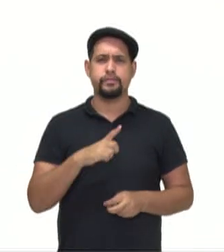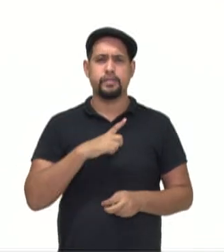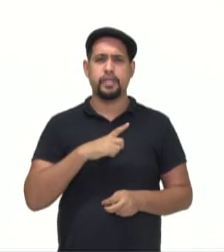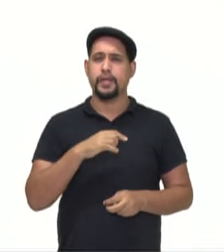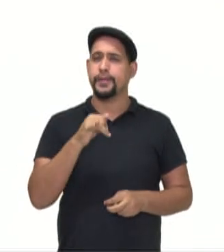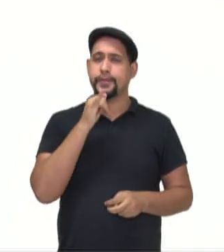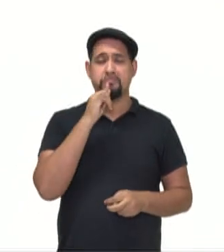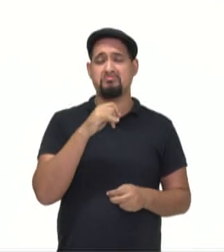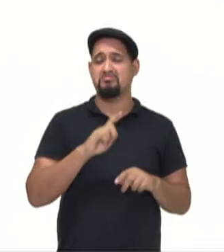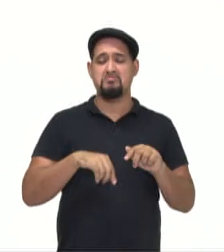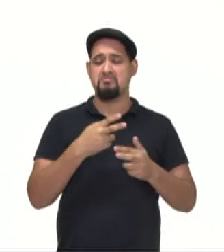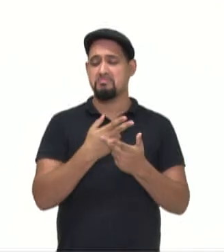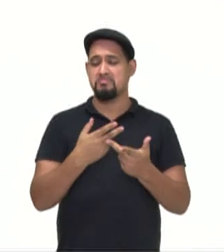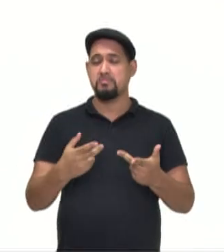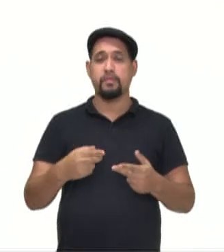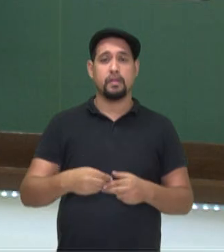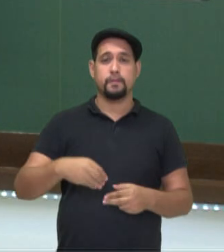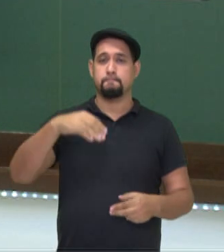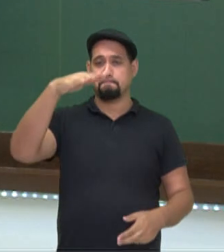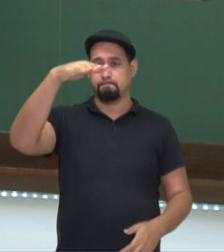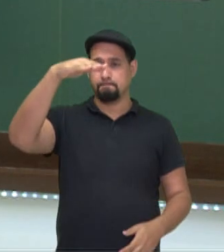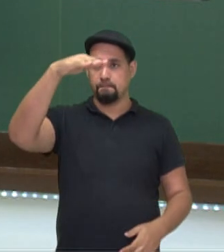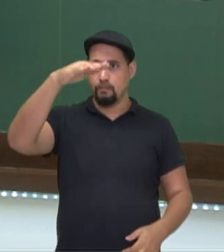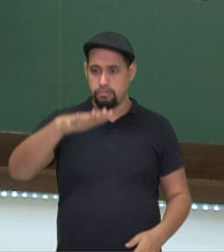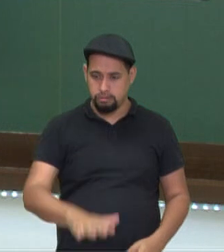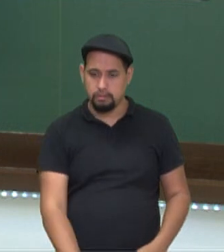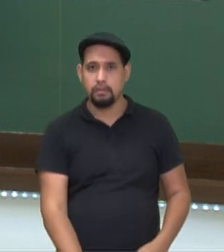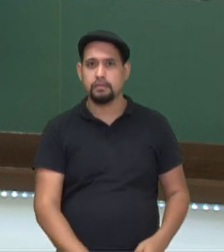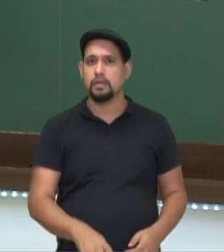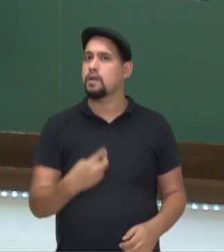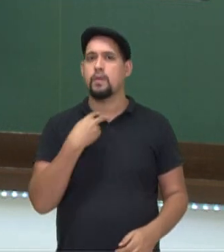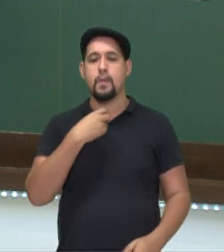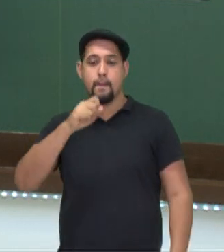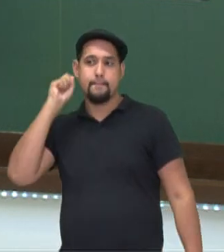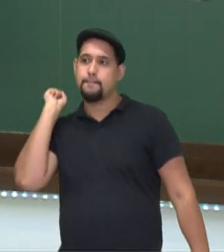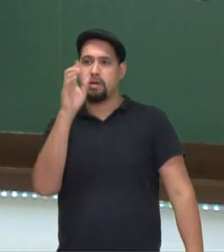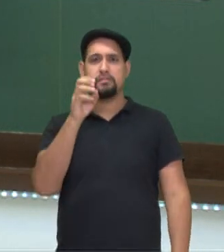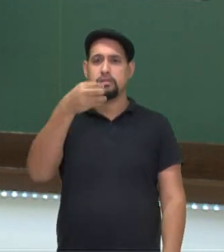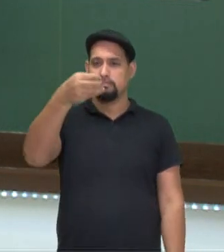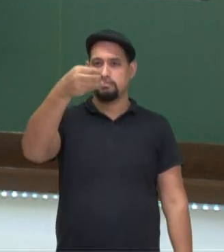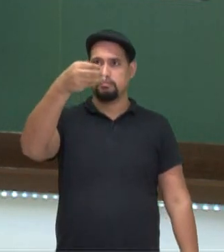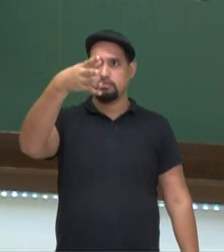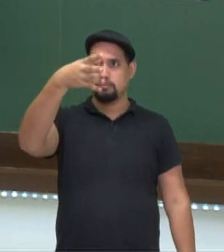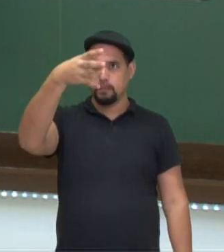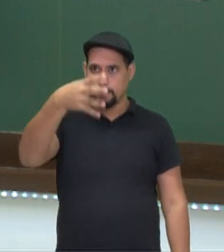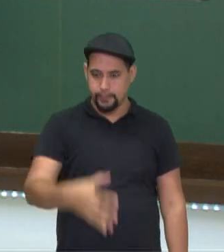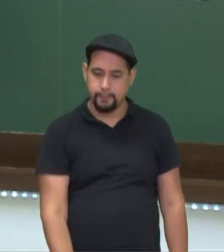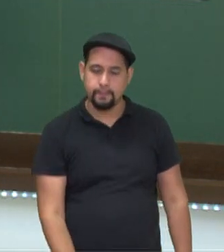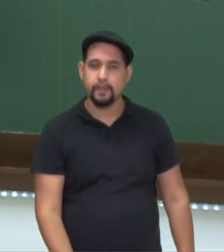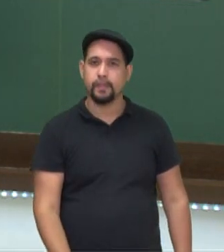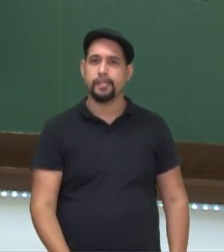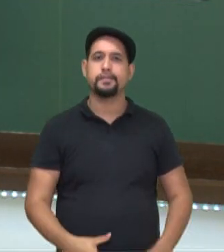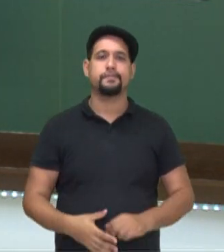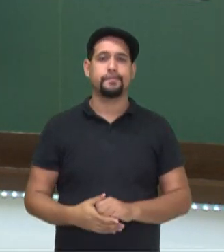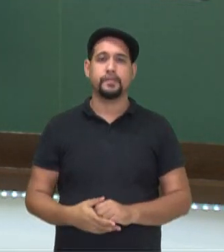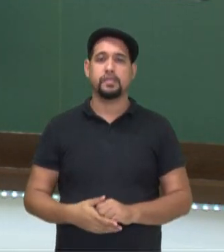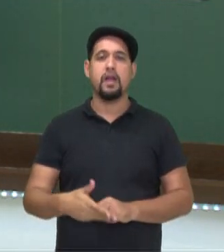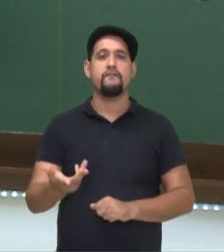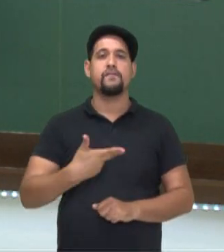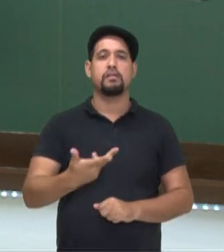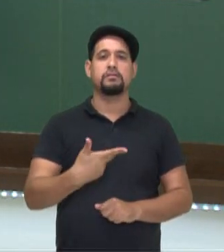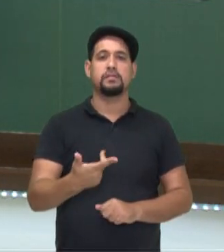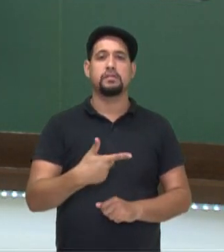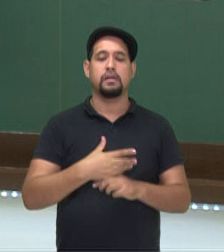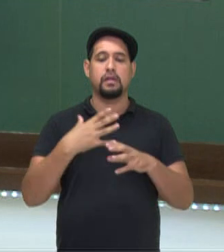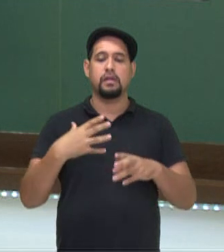corpo, um objeto qualquer, que cai de uma certa altura sem ser arremessado, né, eu só solto ele e ele cai no chão, a velocidade ele